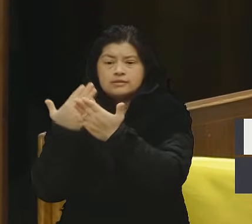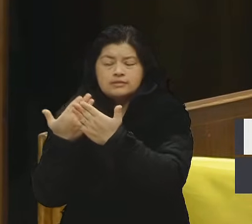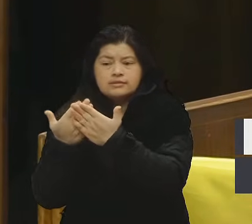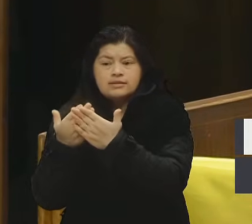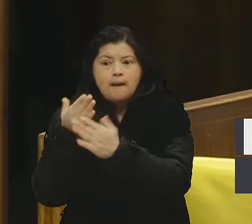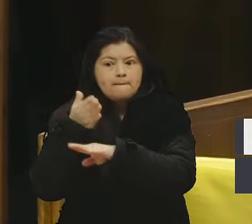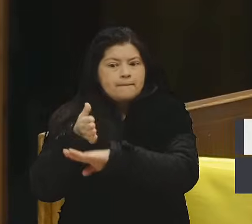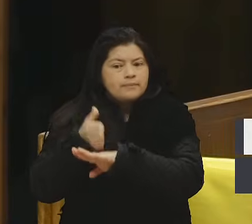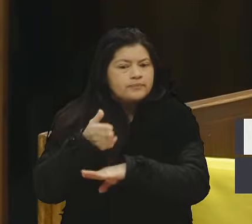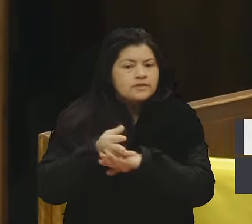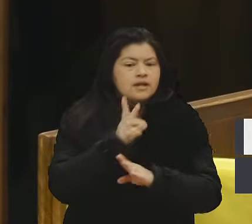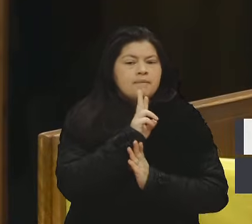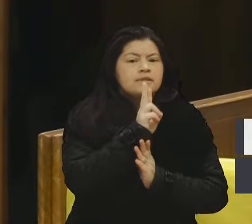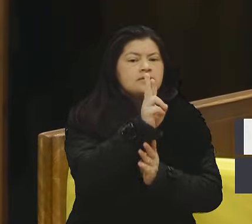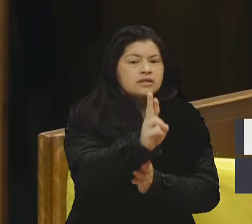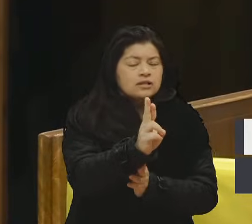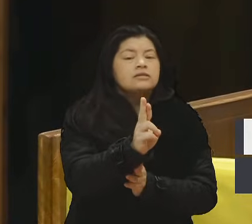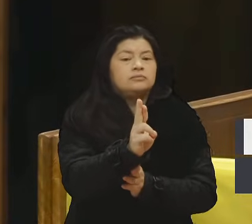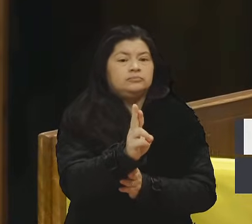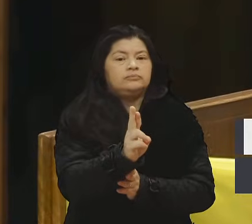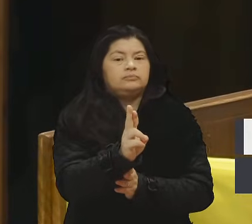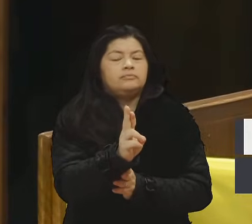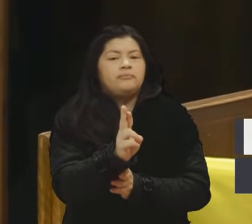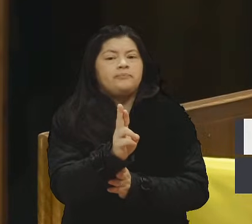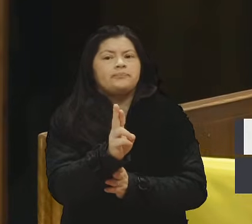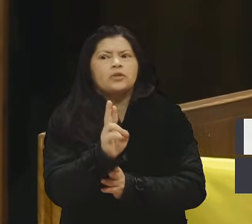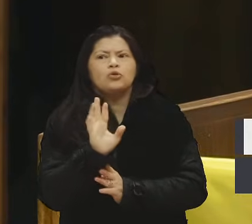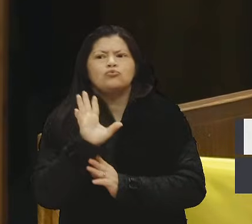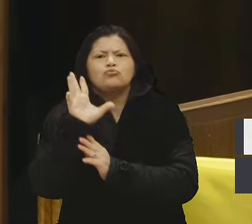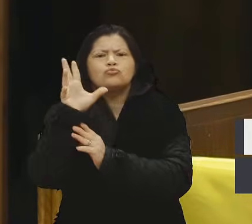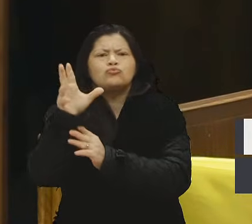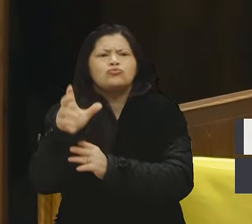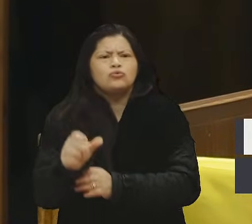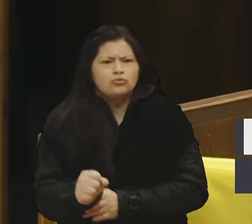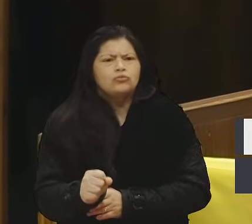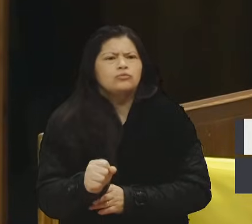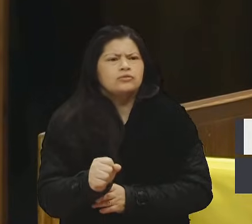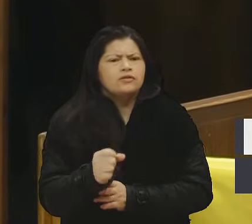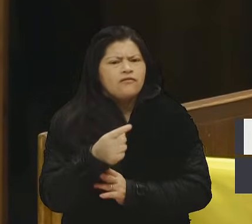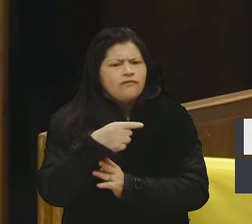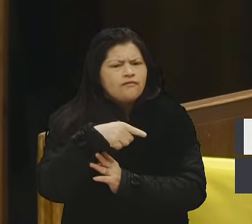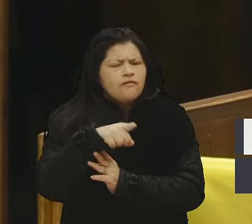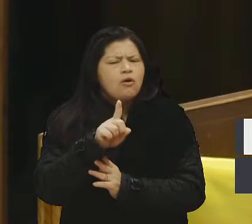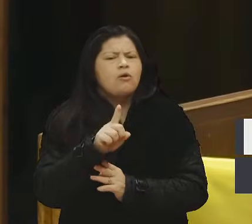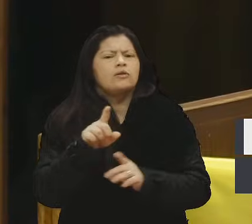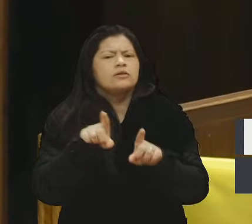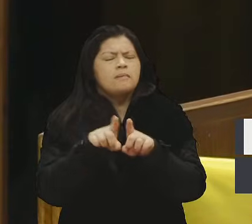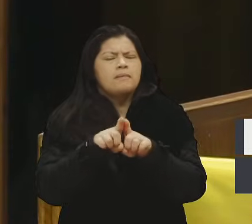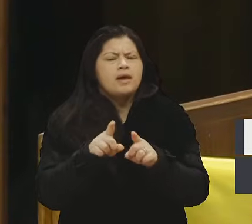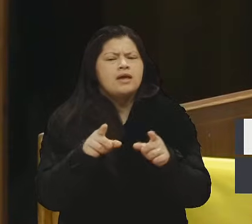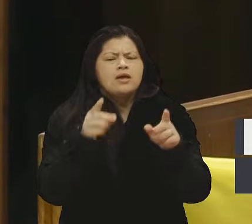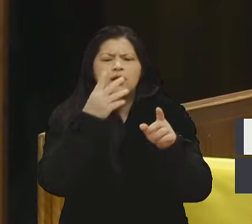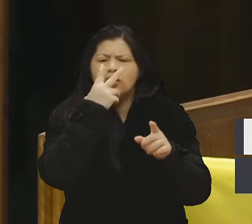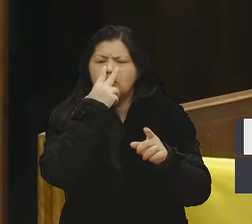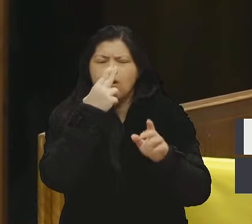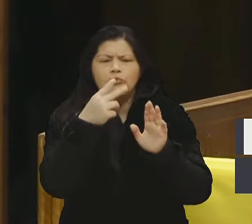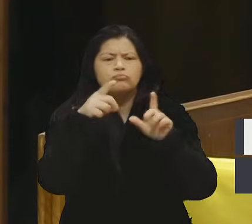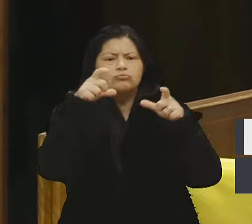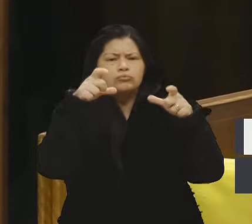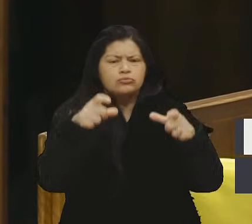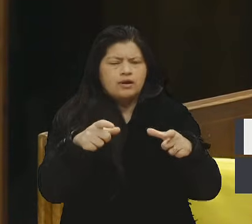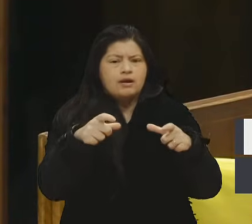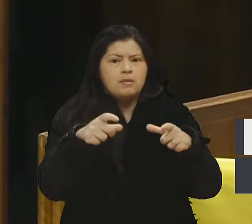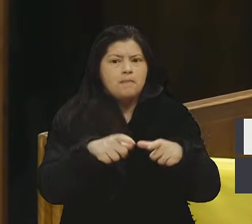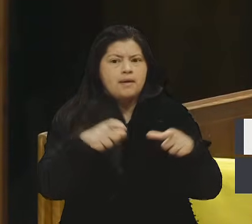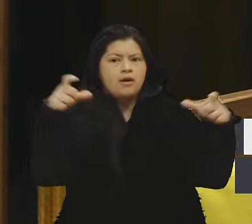presentes, representações delas, e elas foram todas para esse mesmo lugar, com maior